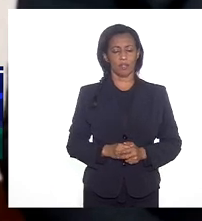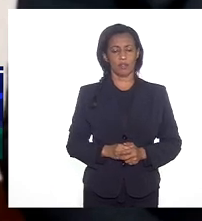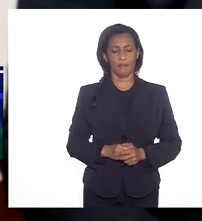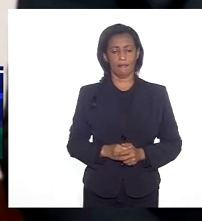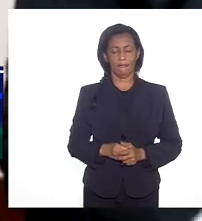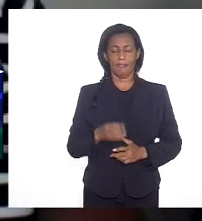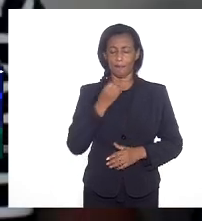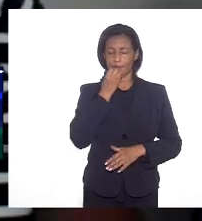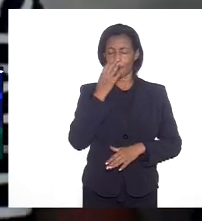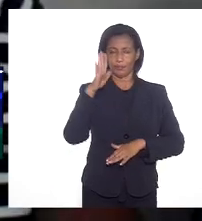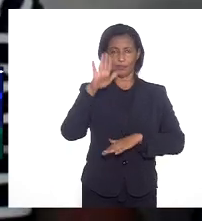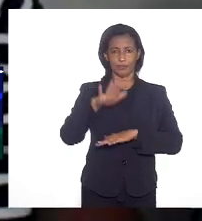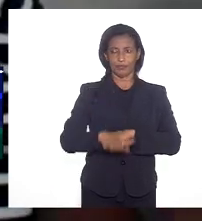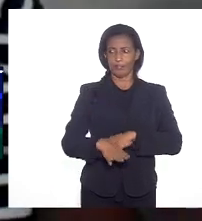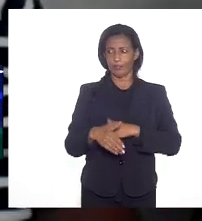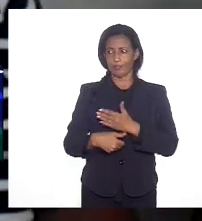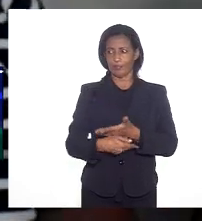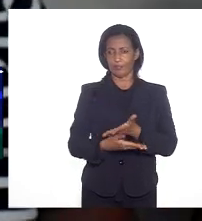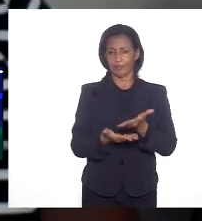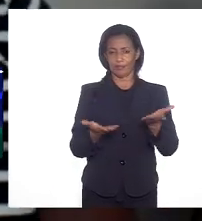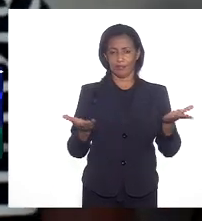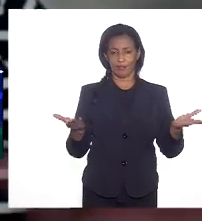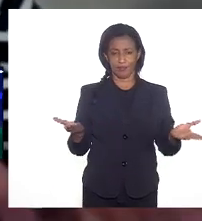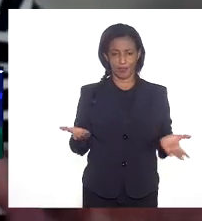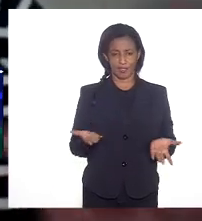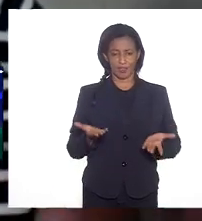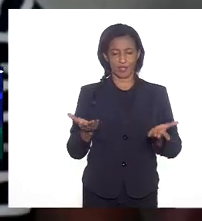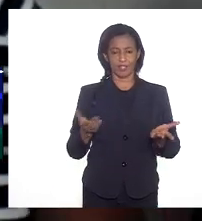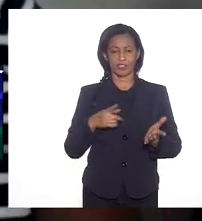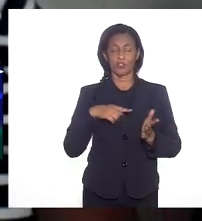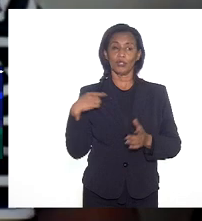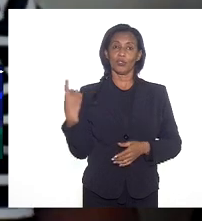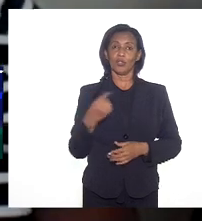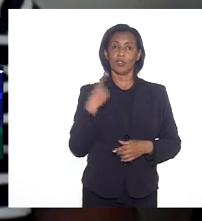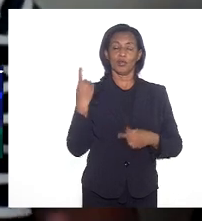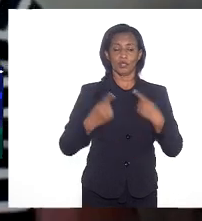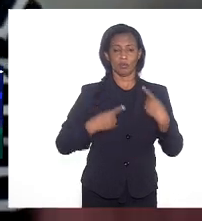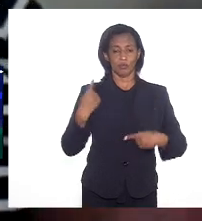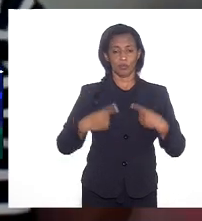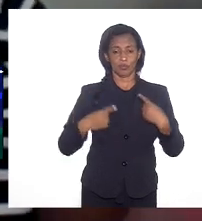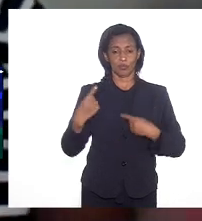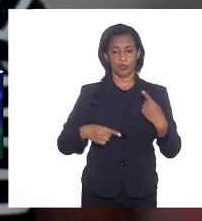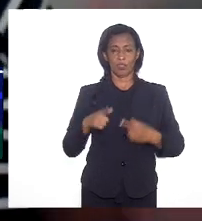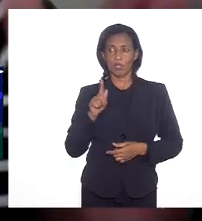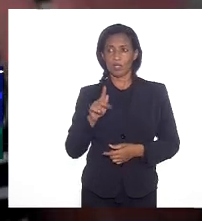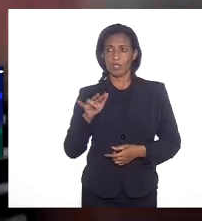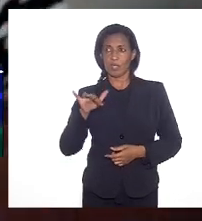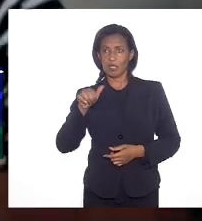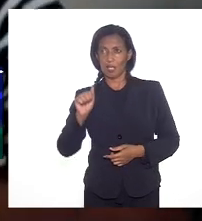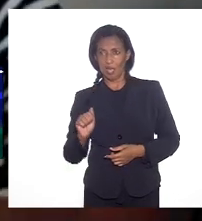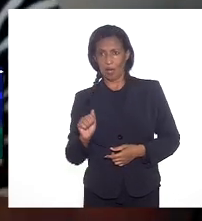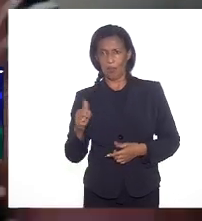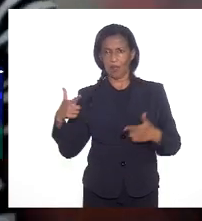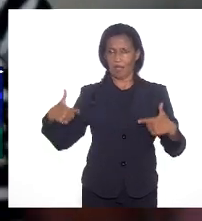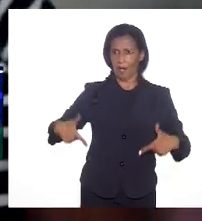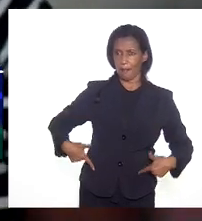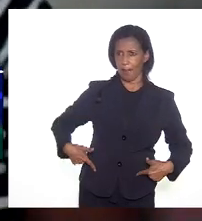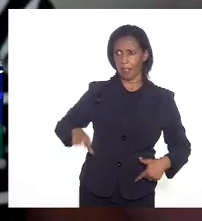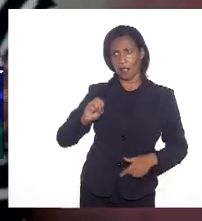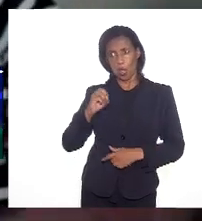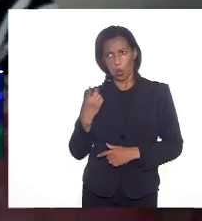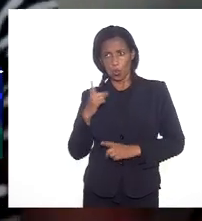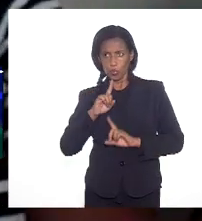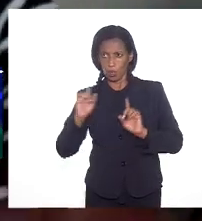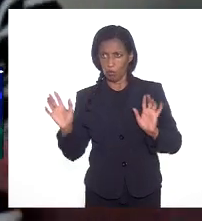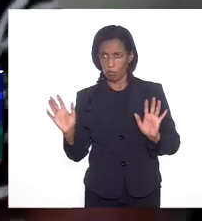Boa tarde a todos e todas. Eu acho que nós não estamos discutindo aqui o tema se a guarda só tem que ser armada ou não.